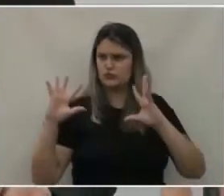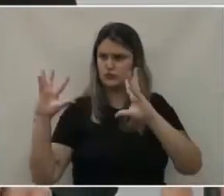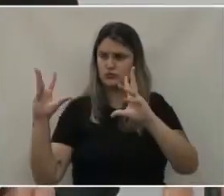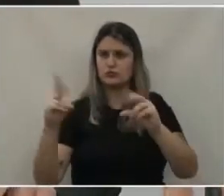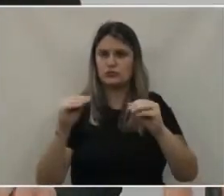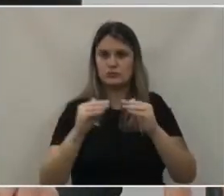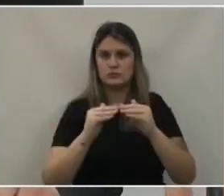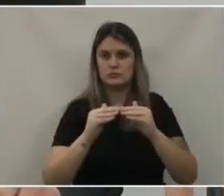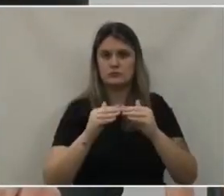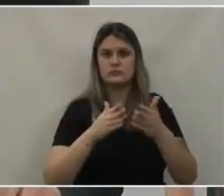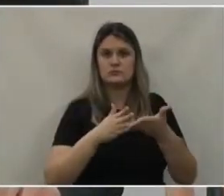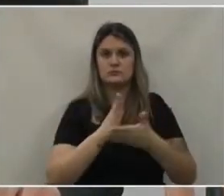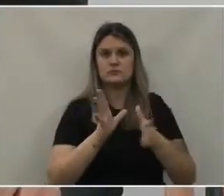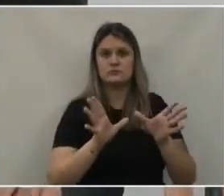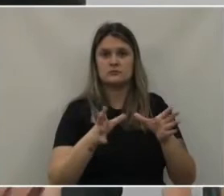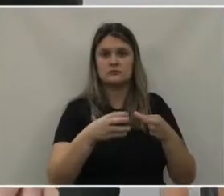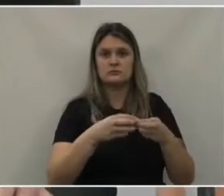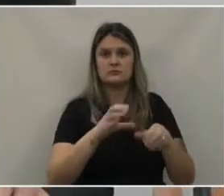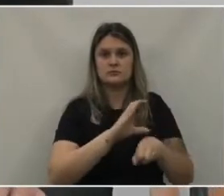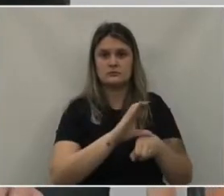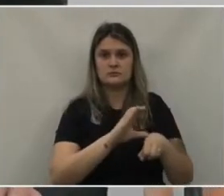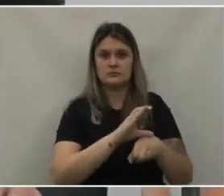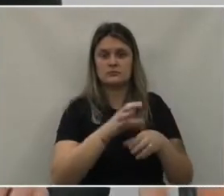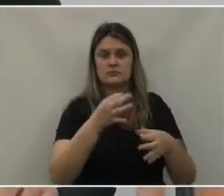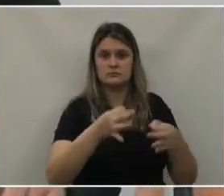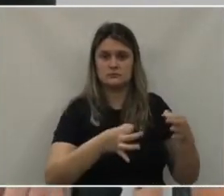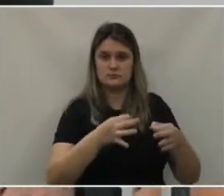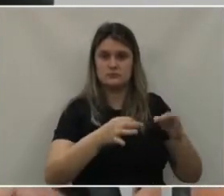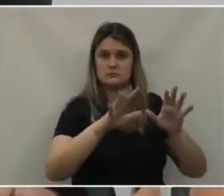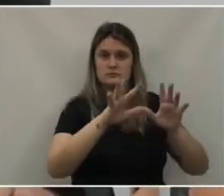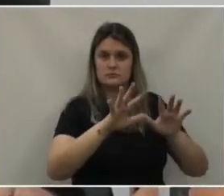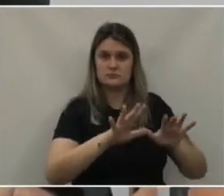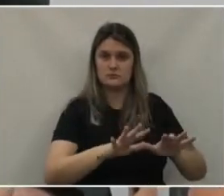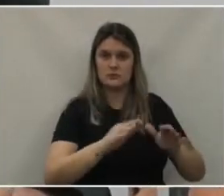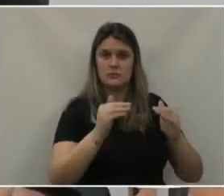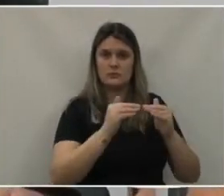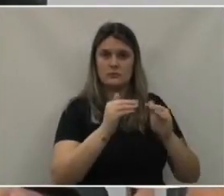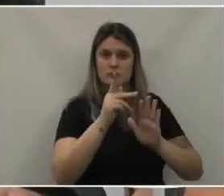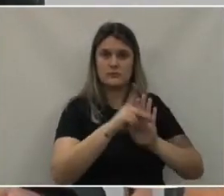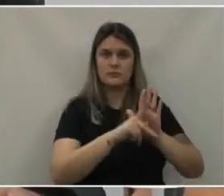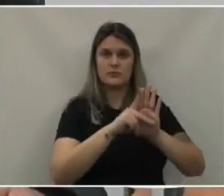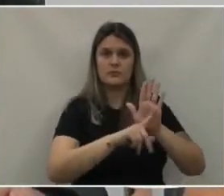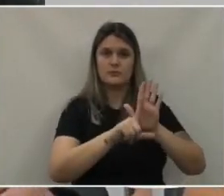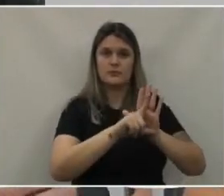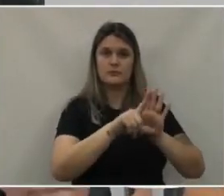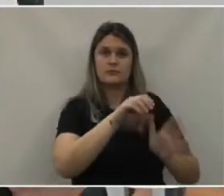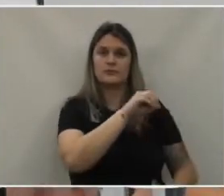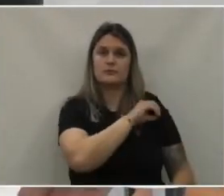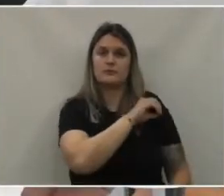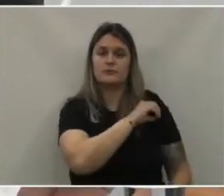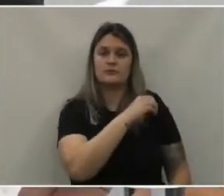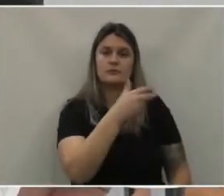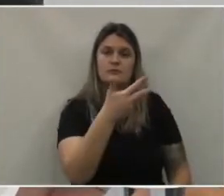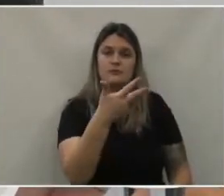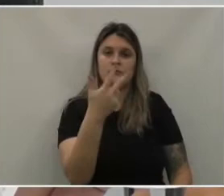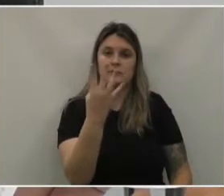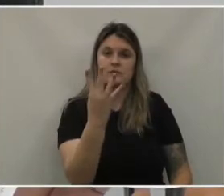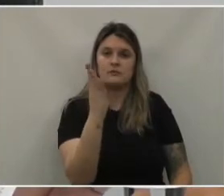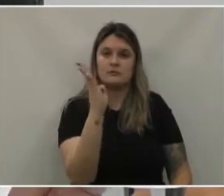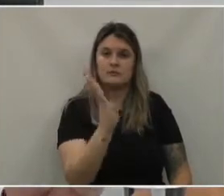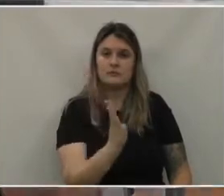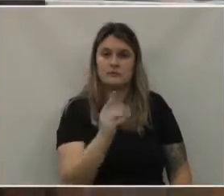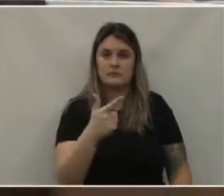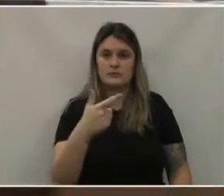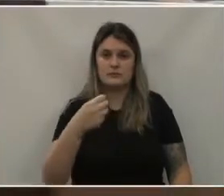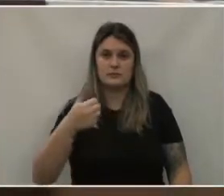parecer fundamentado da Comissão de Constituição, Justiça e Redação Final, favorável ao projeto de lei ordinária de número